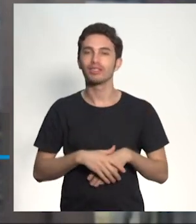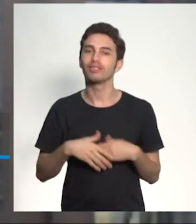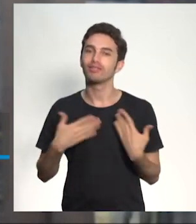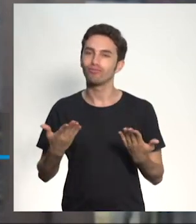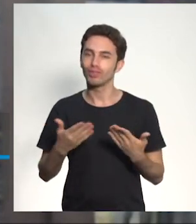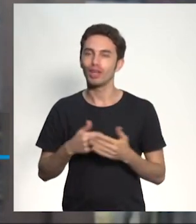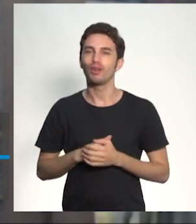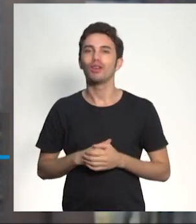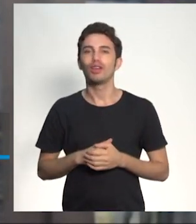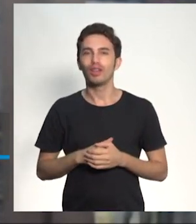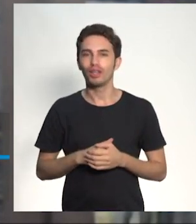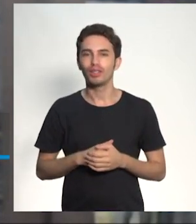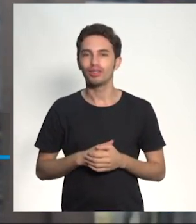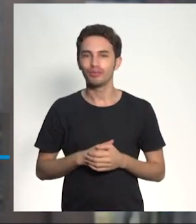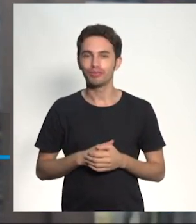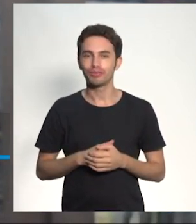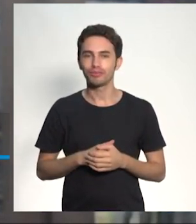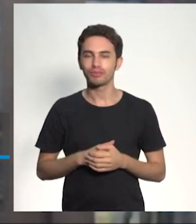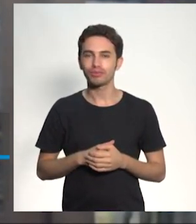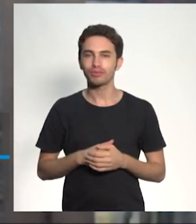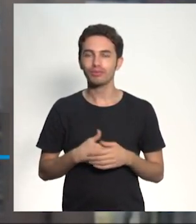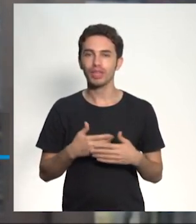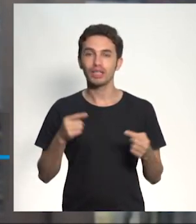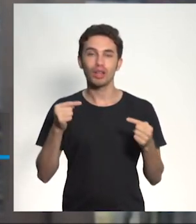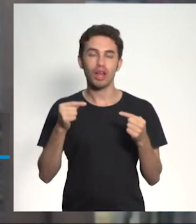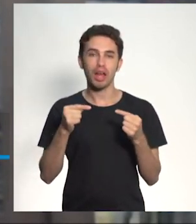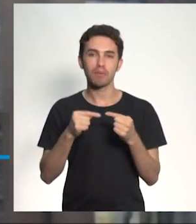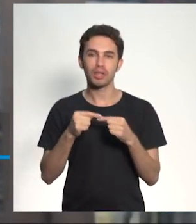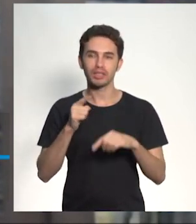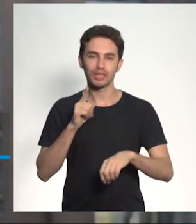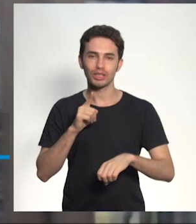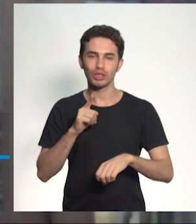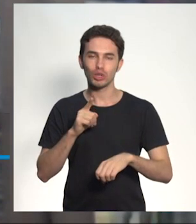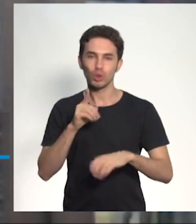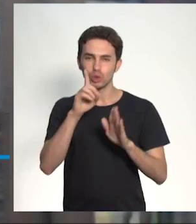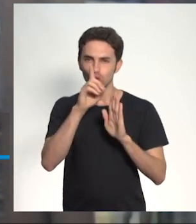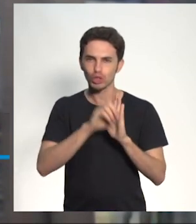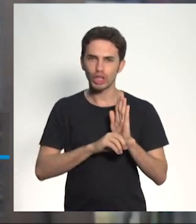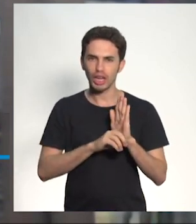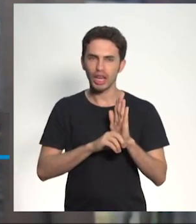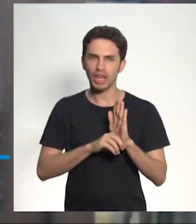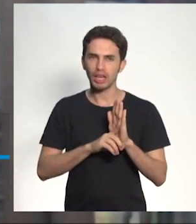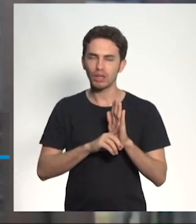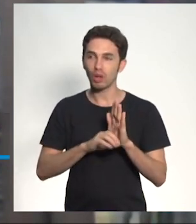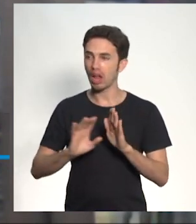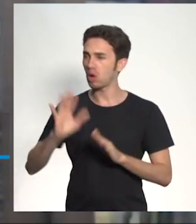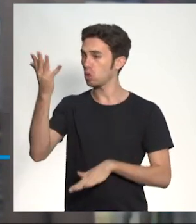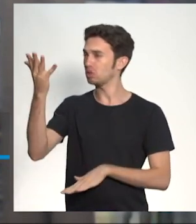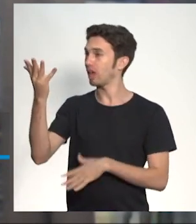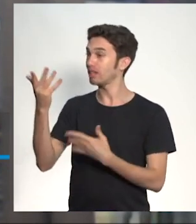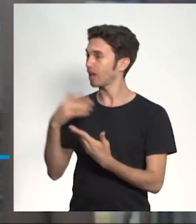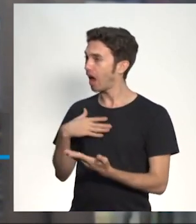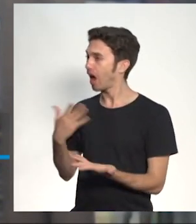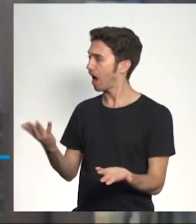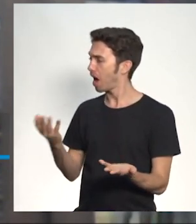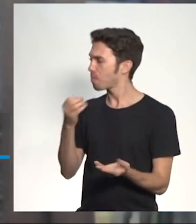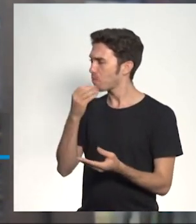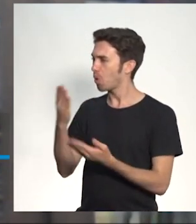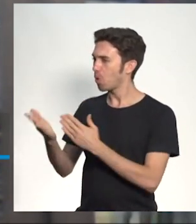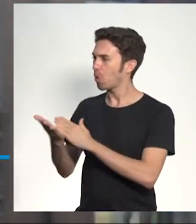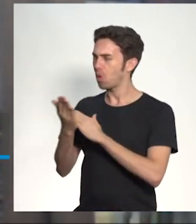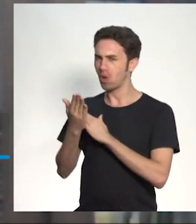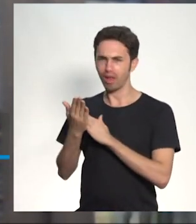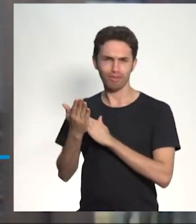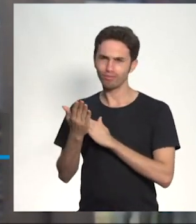direito cai do céu. E se tem algo, né, que é muito concreto na discussão sobre a cidadania, são as